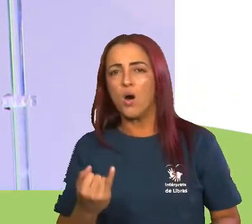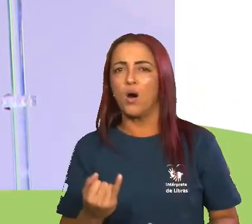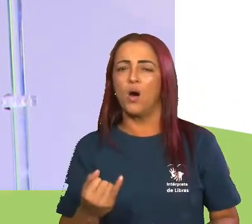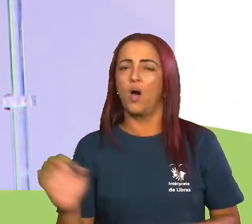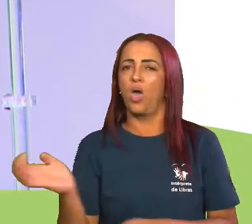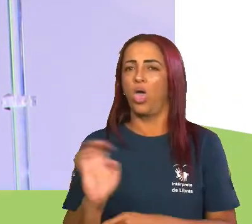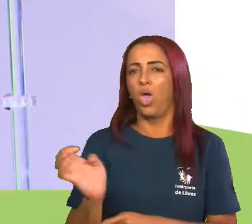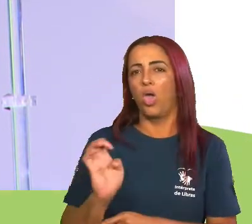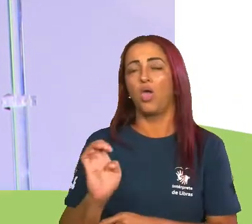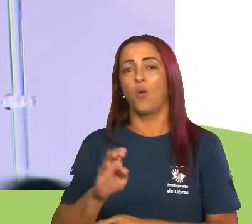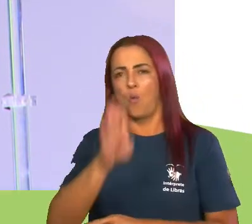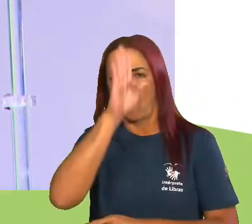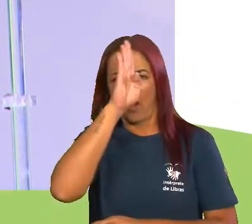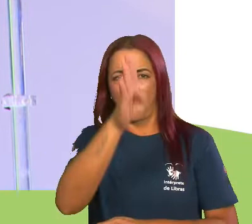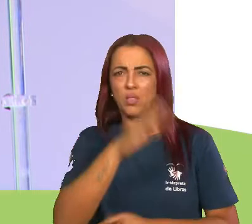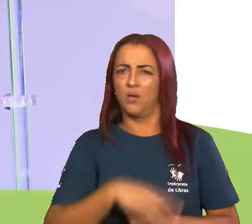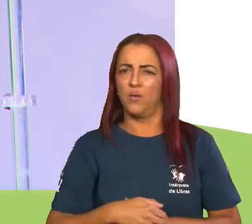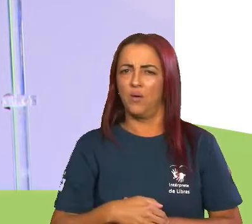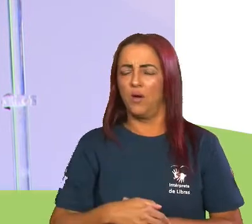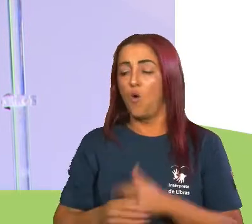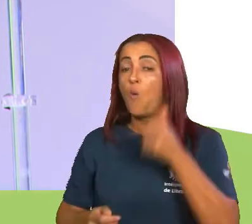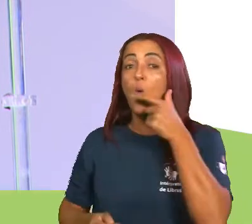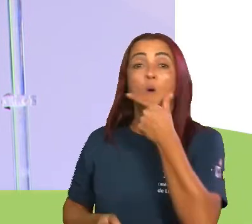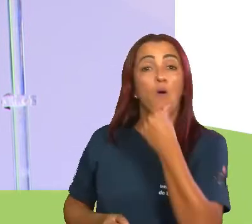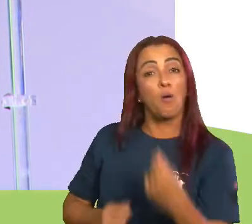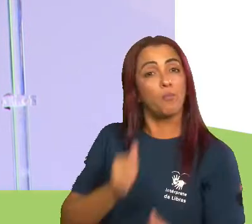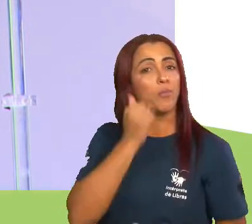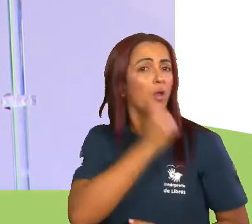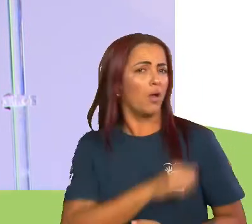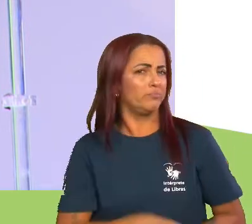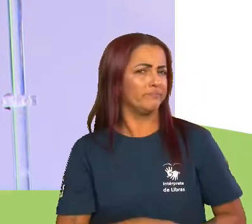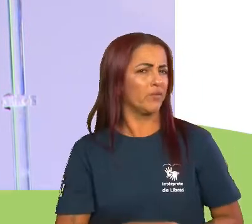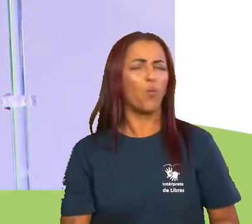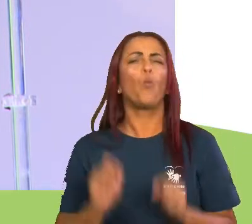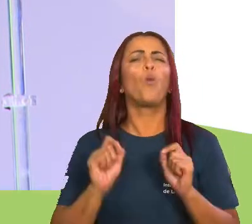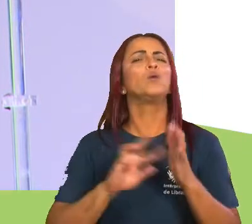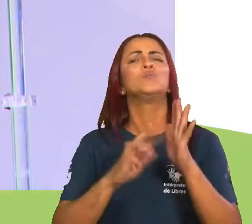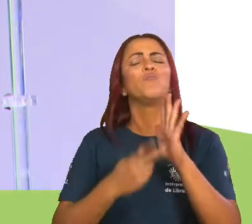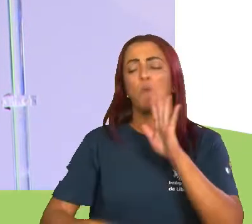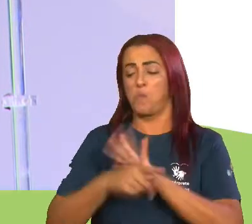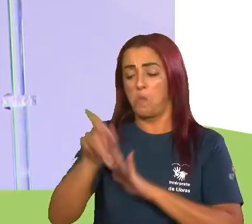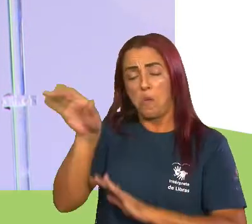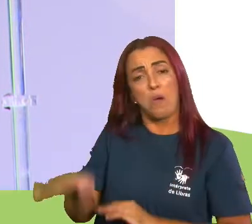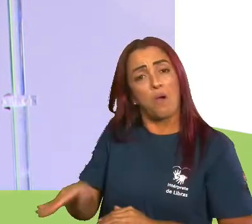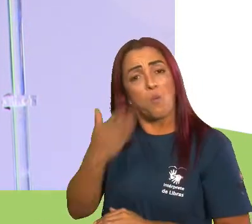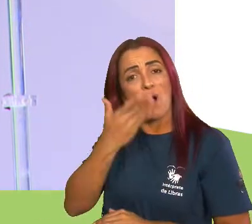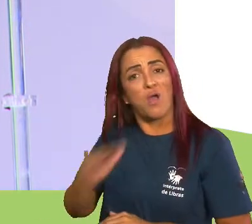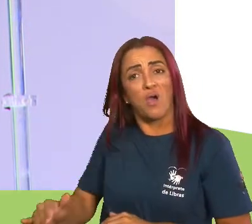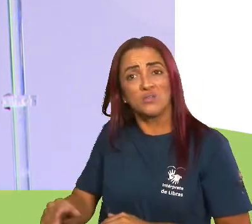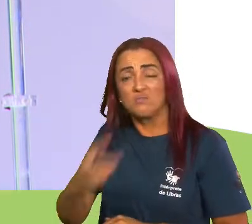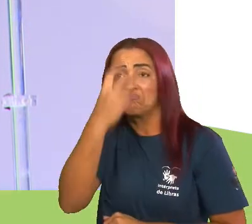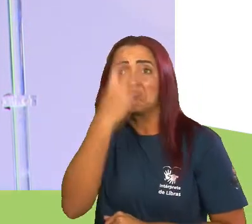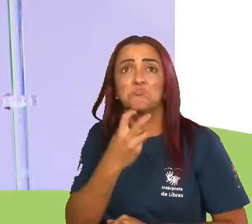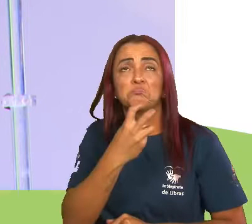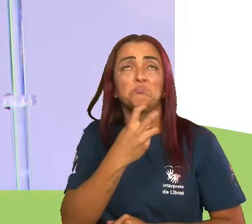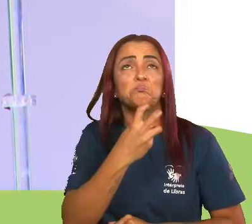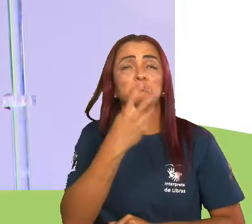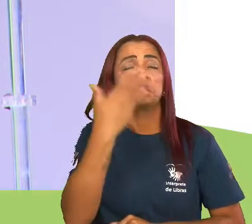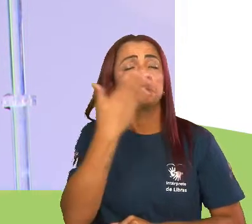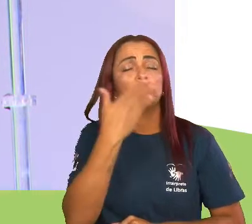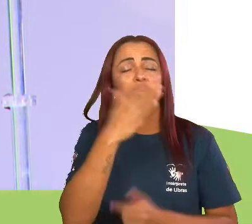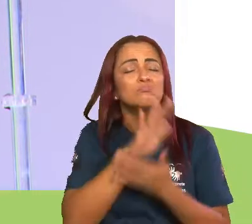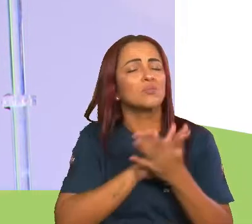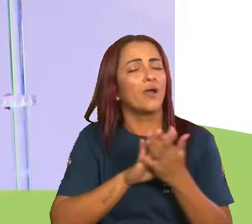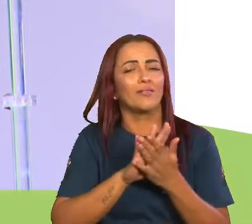hétero, o homem, a mulher? O que é isso para uma criança cega? Não